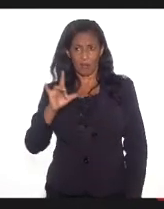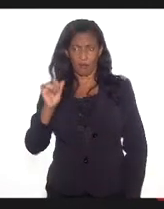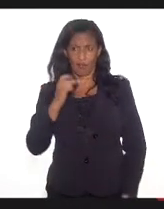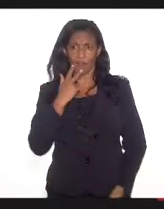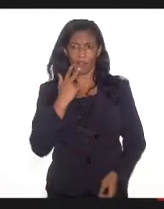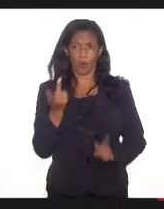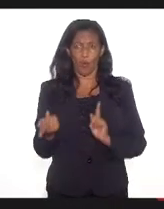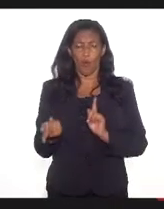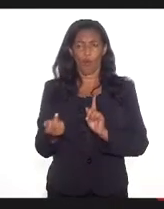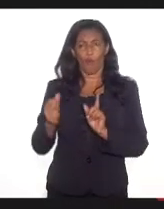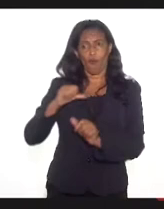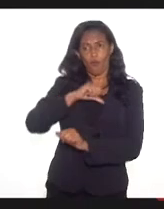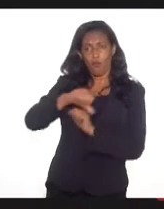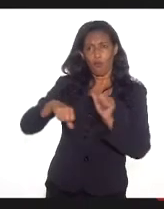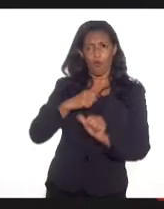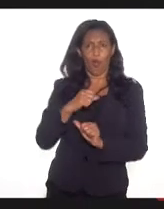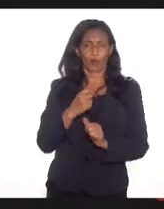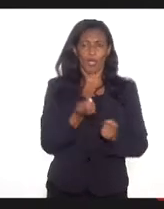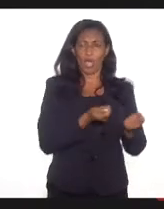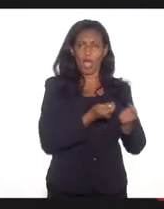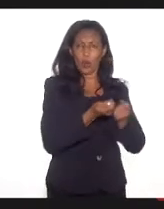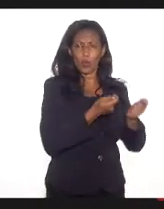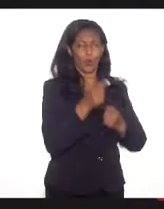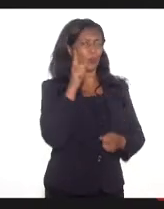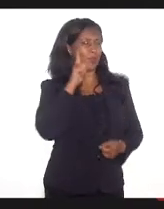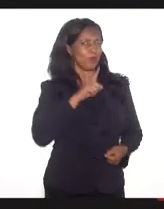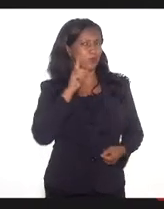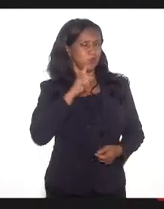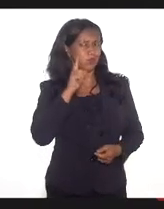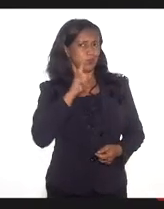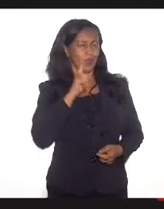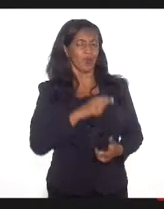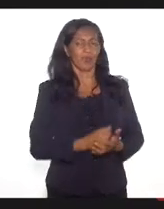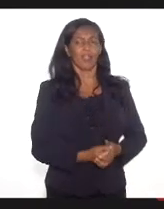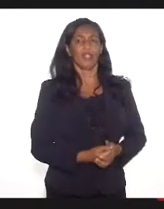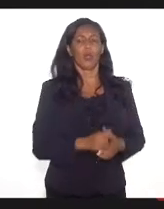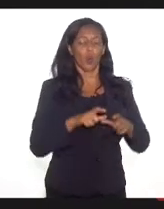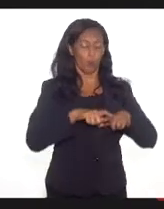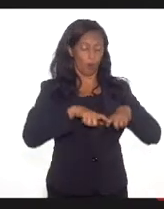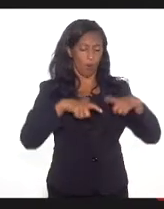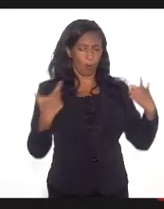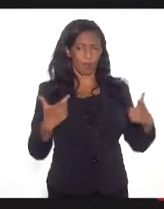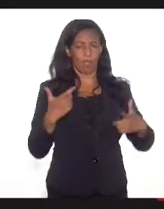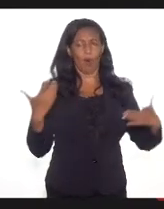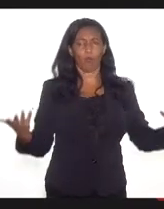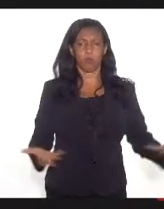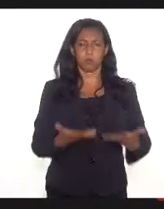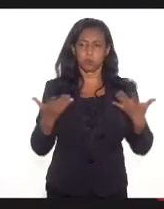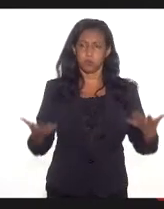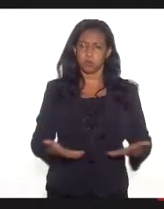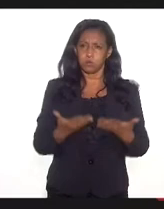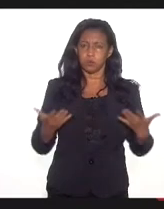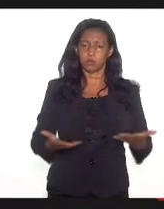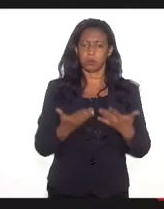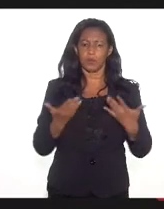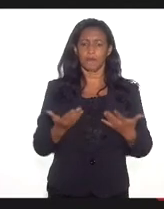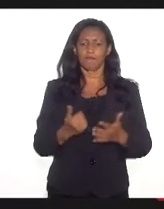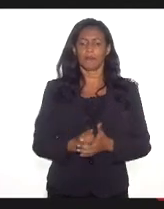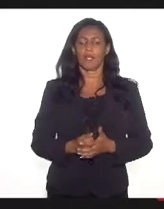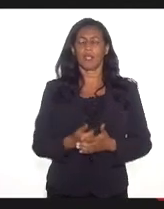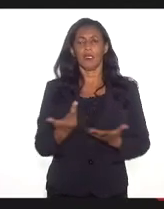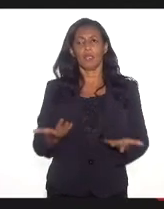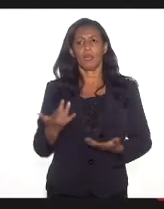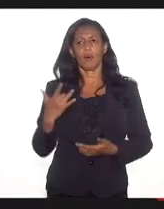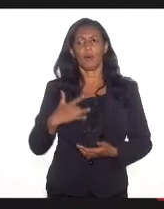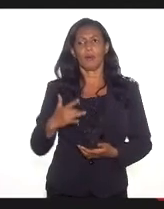economia americana não vai trazer inflação porque existe como ampliar a capacidade produtiva e é uma pena que